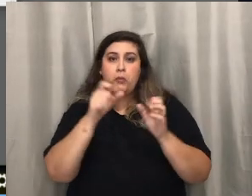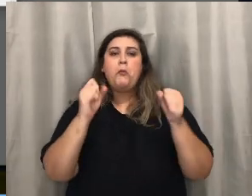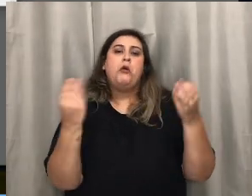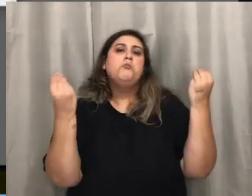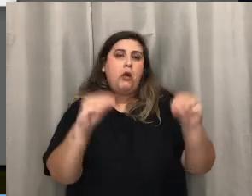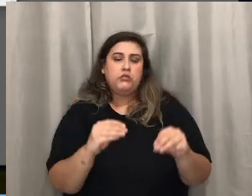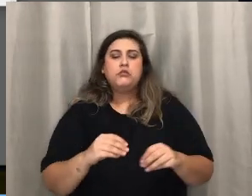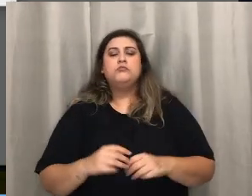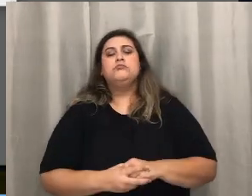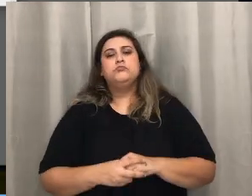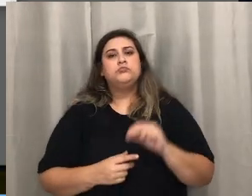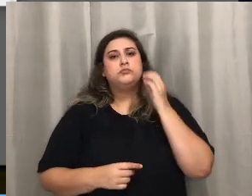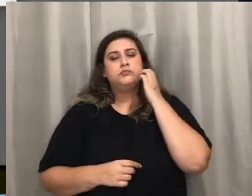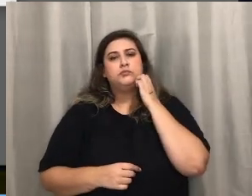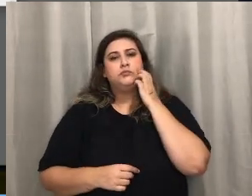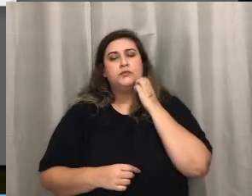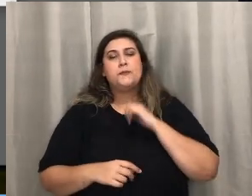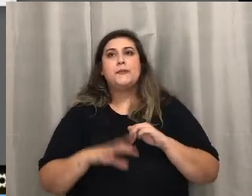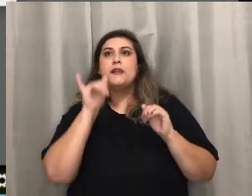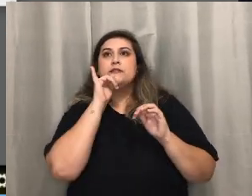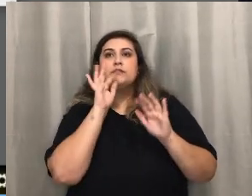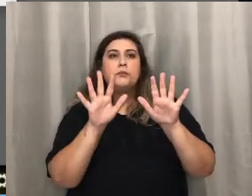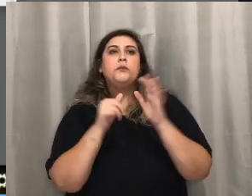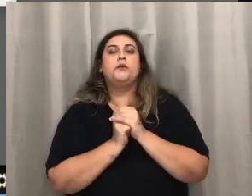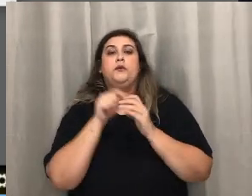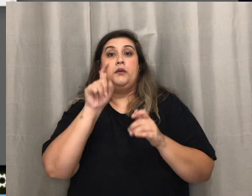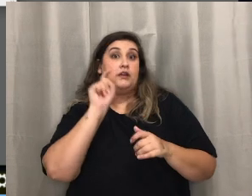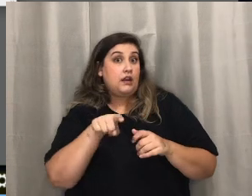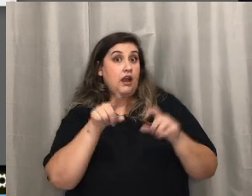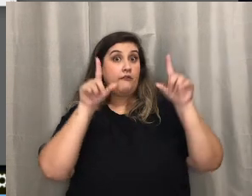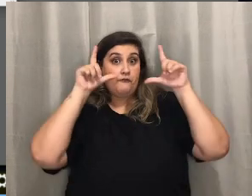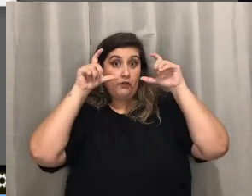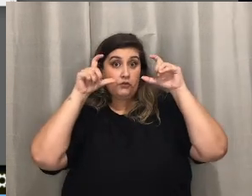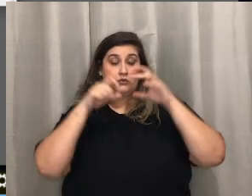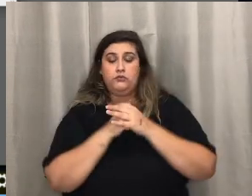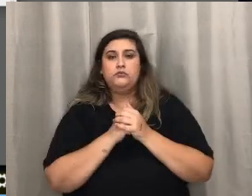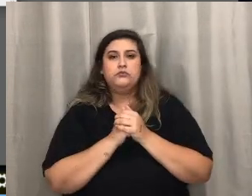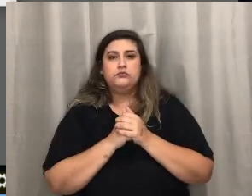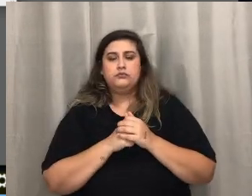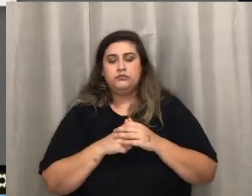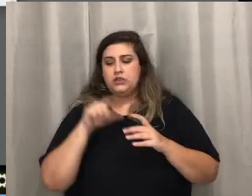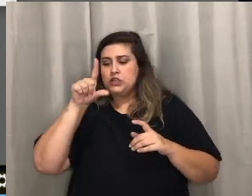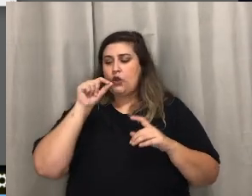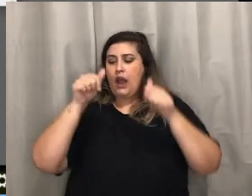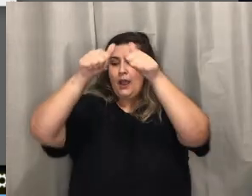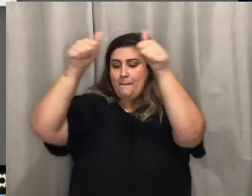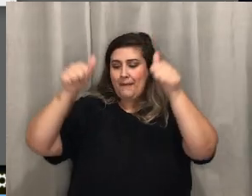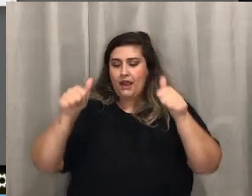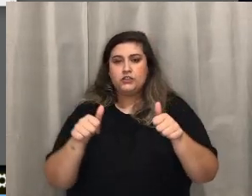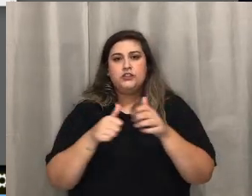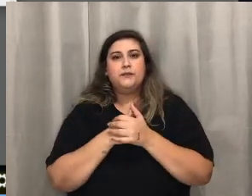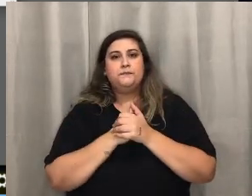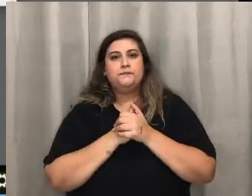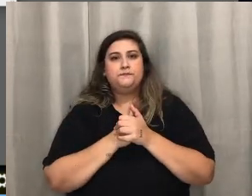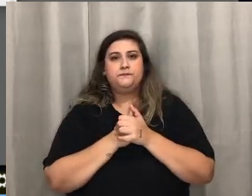nosso notebook. Vamos supor, você clica na foto, vou escolher aqui uma imagem